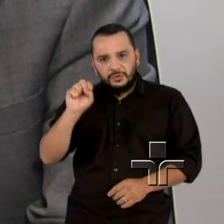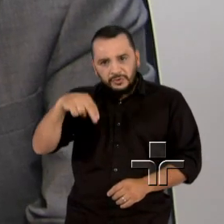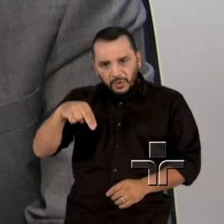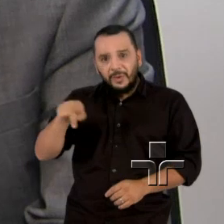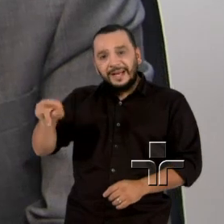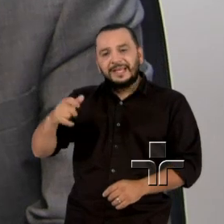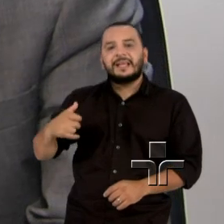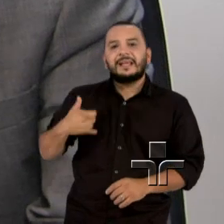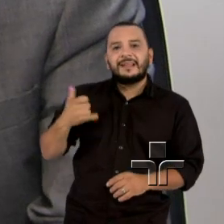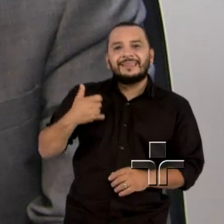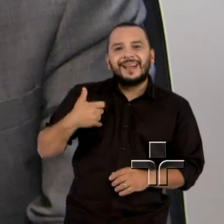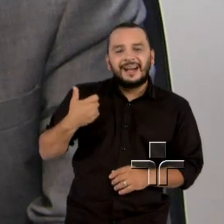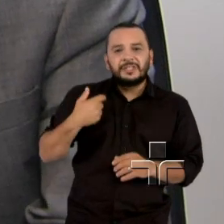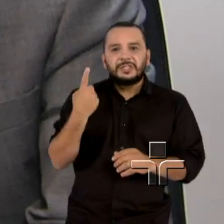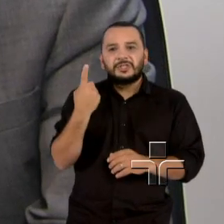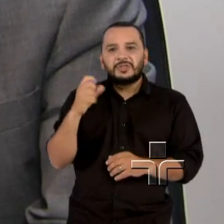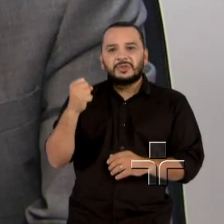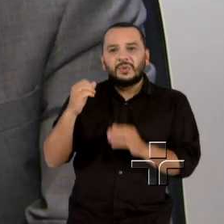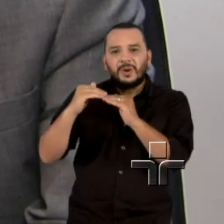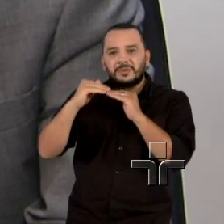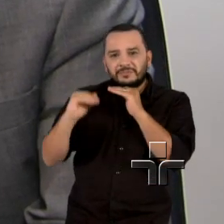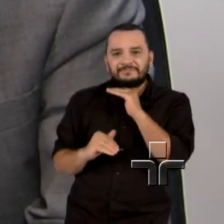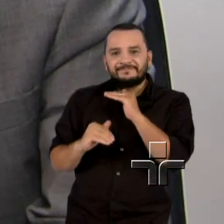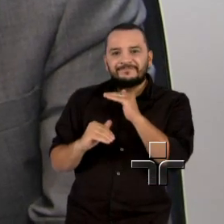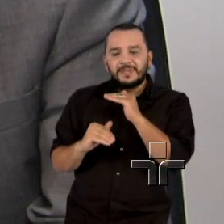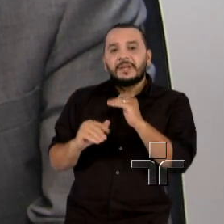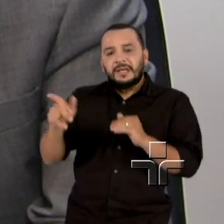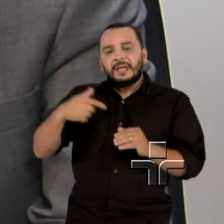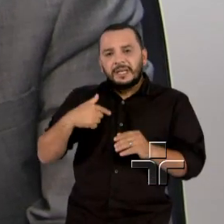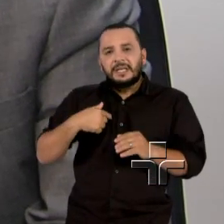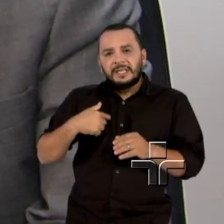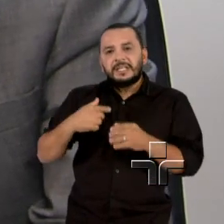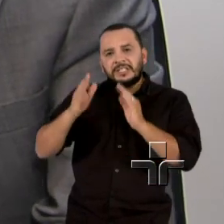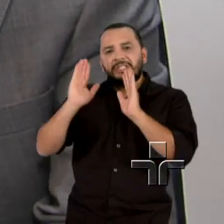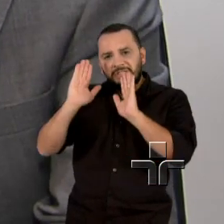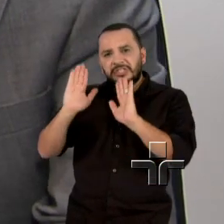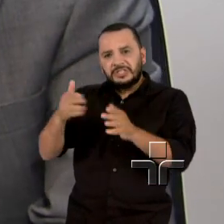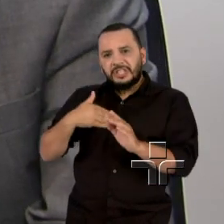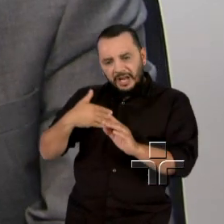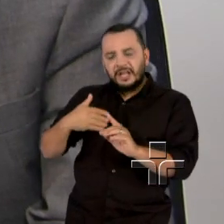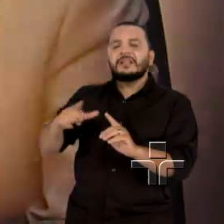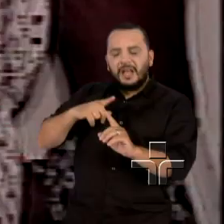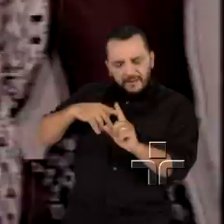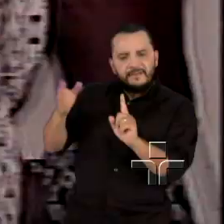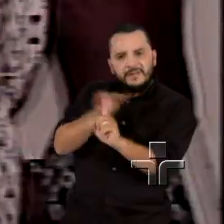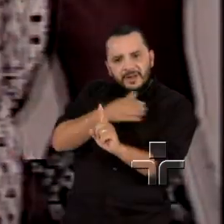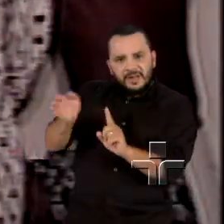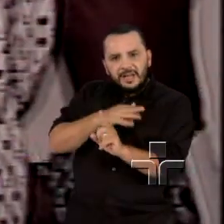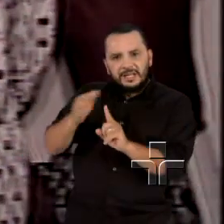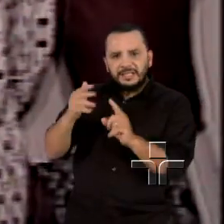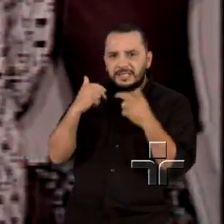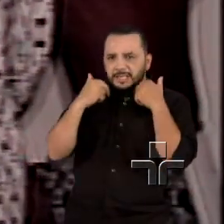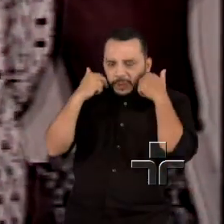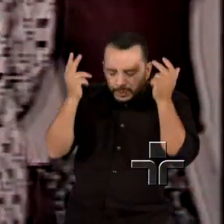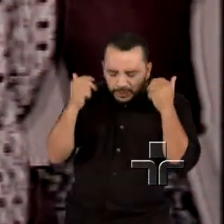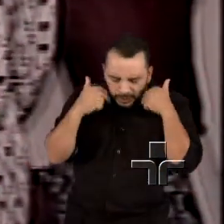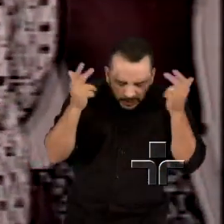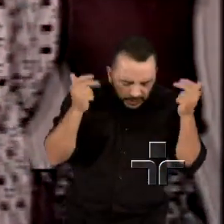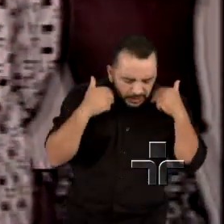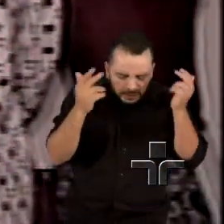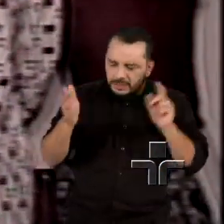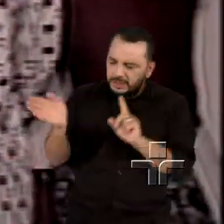inimputável à época, alegou que teria suportado violência, constrangimento